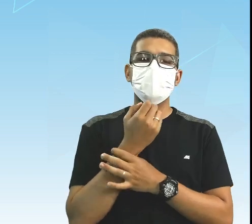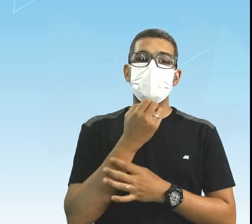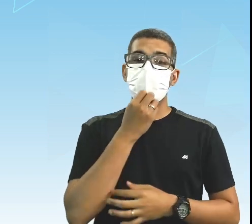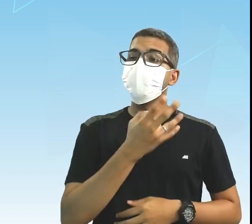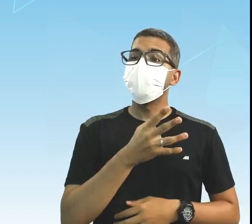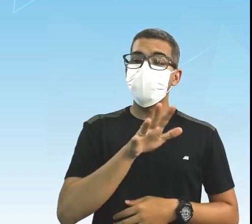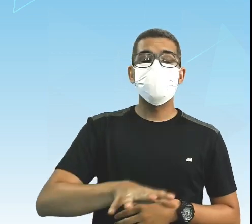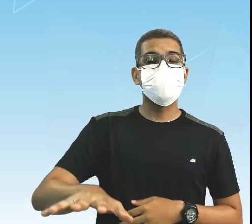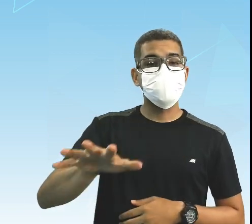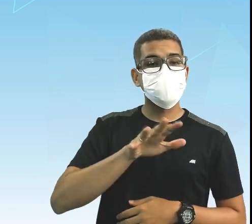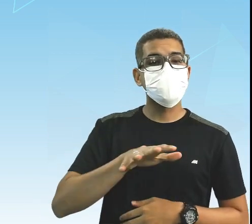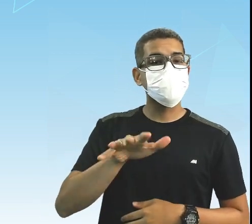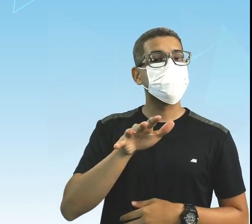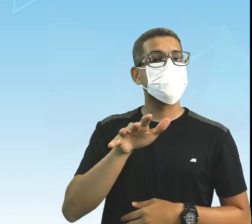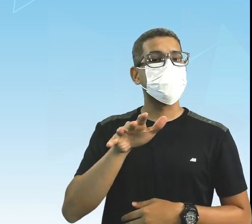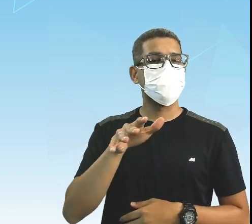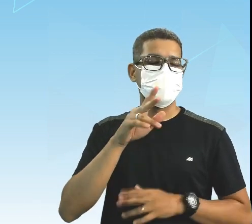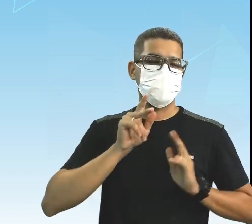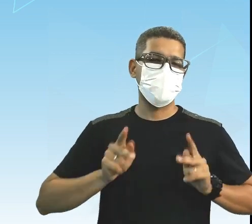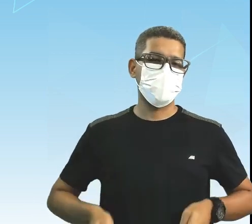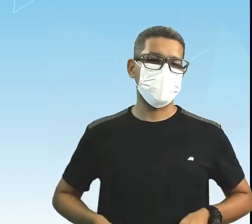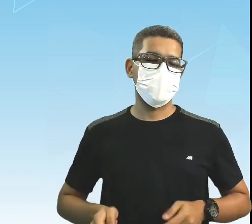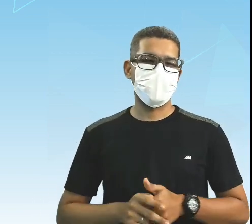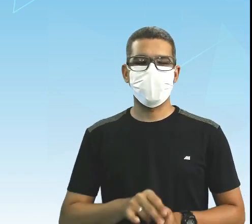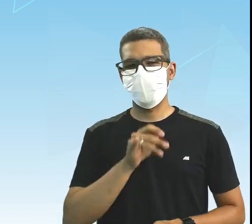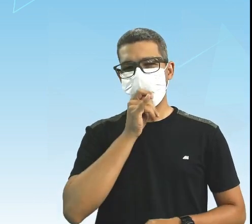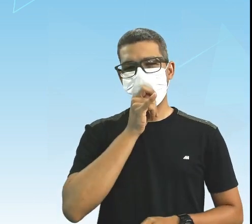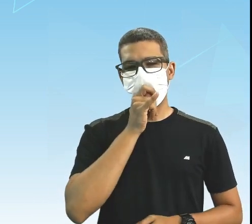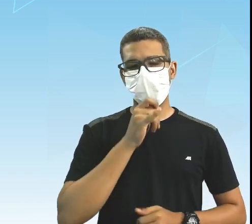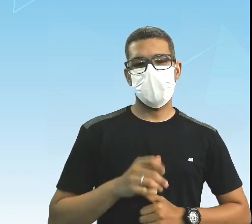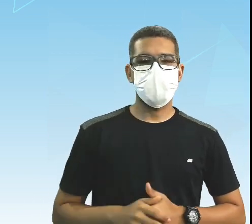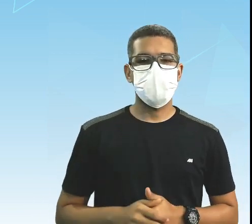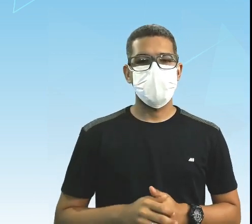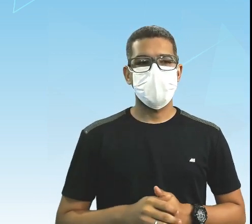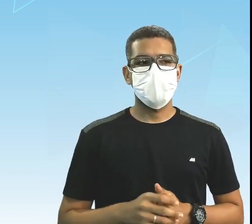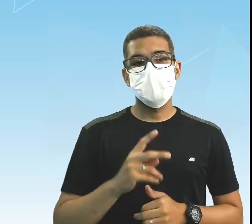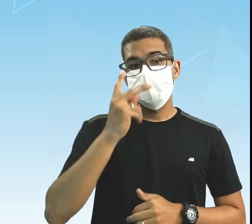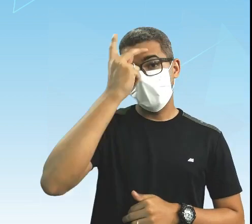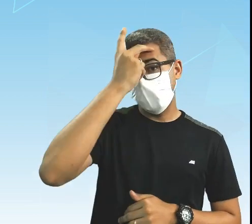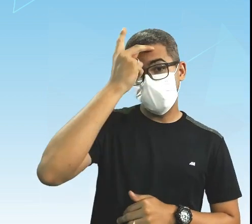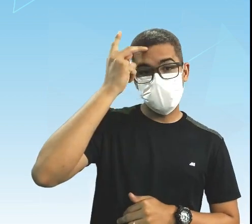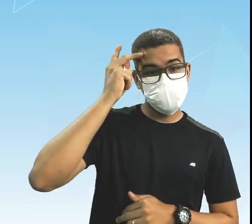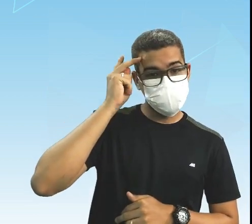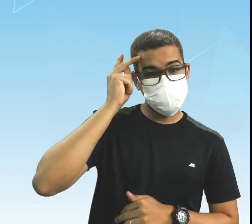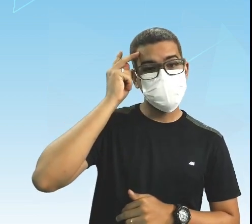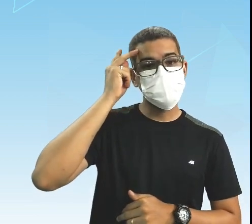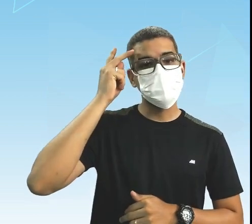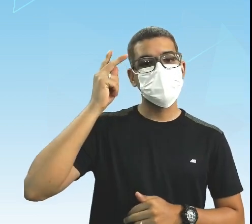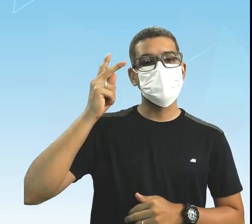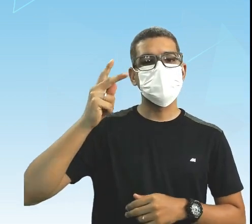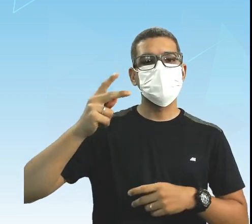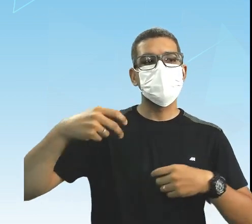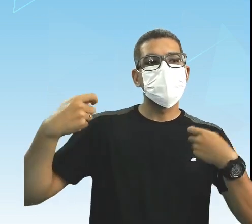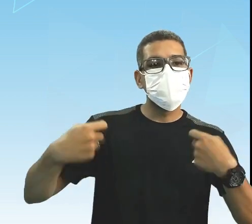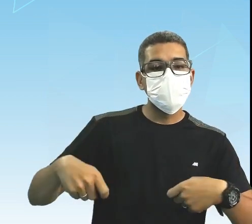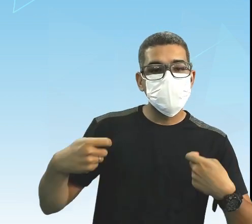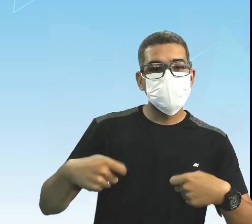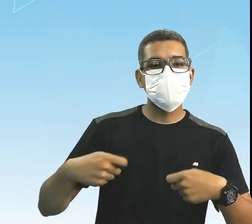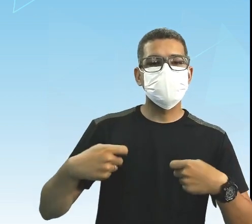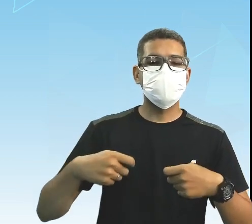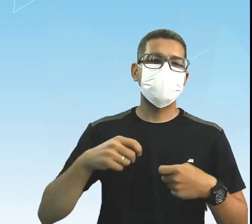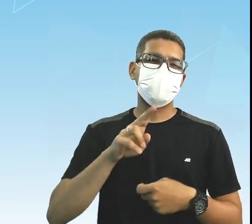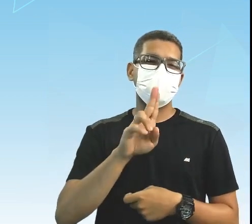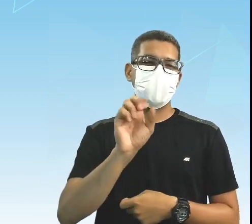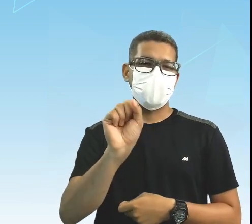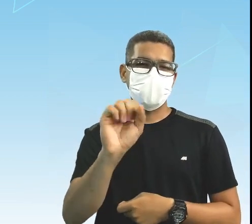toda a população, gente. Por exemplo, quando uma pessoa vai precisar do posto de saúde,